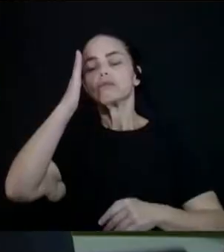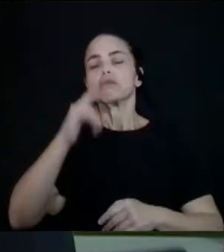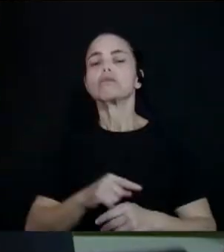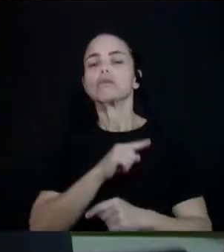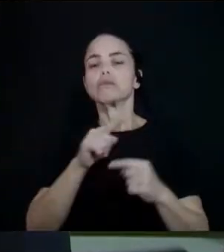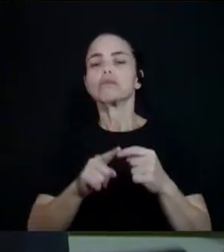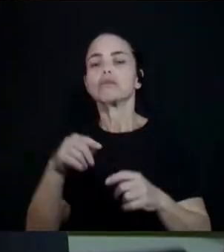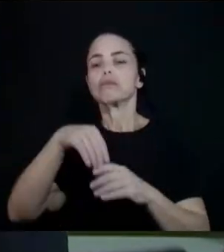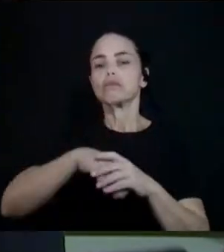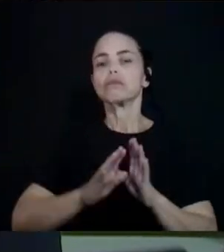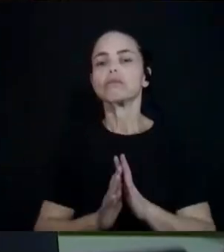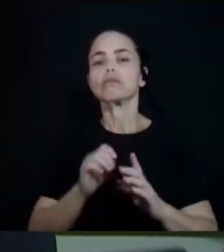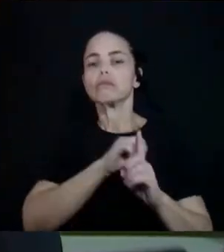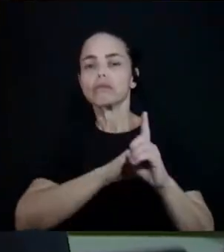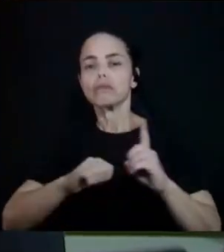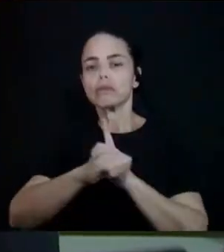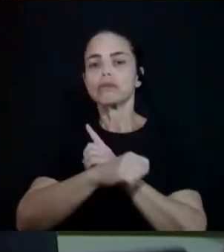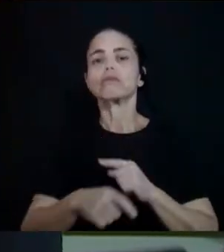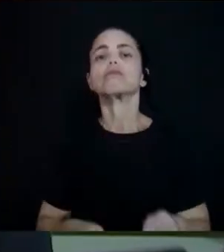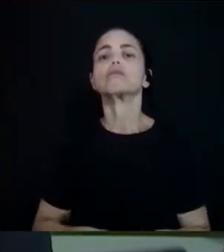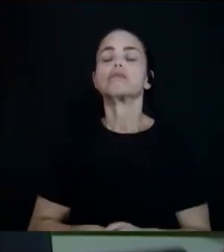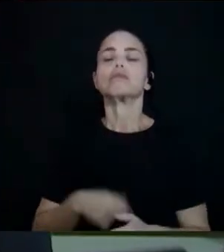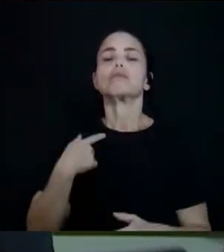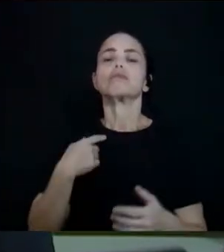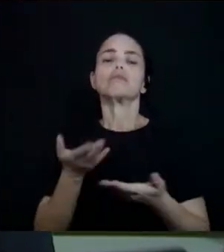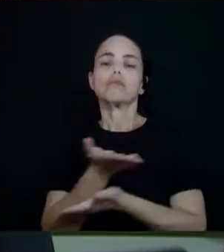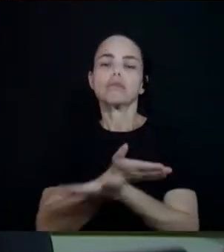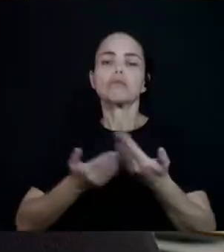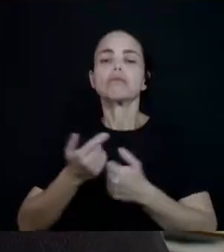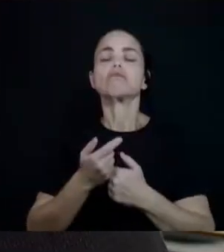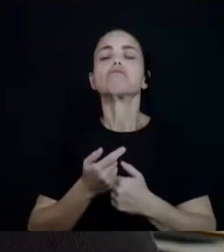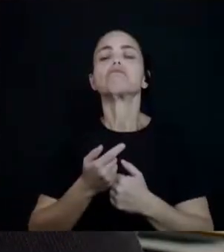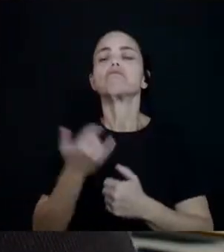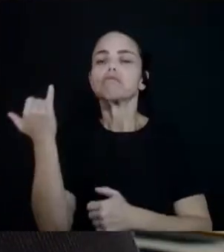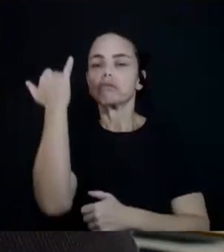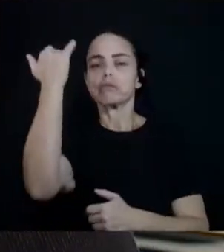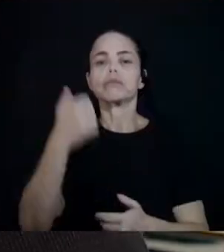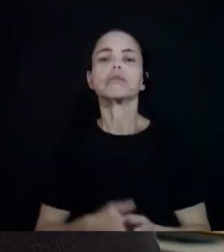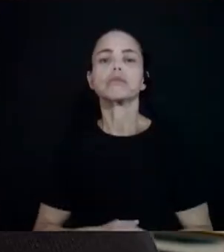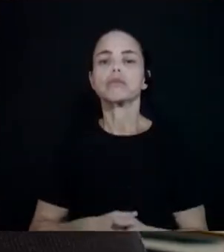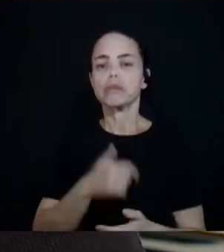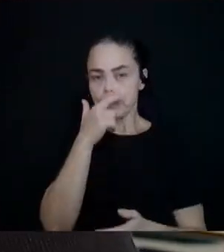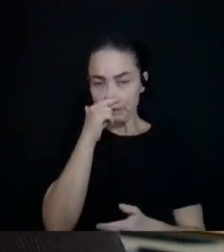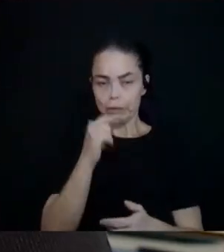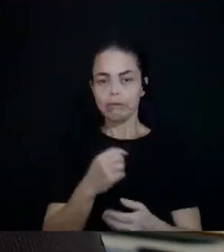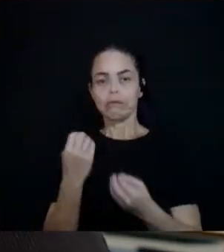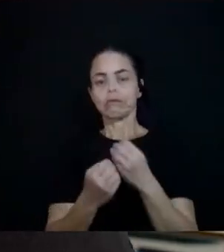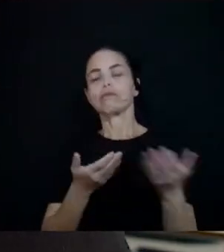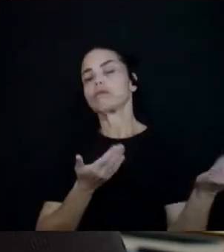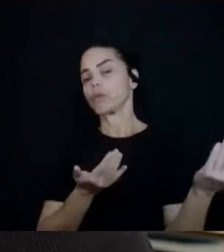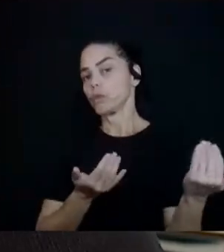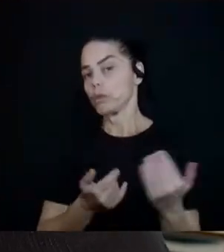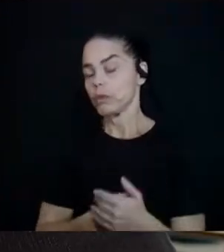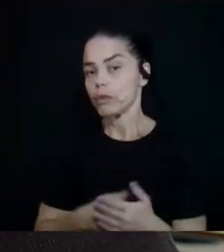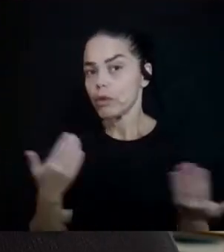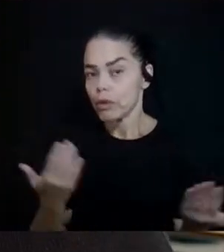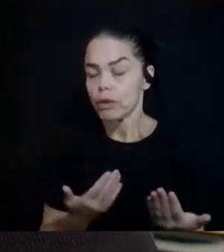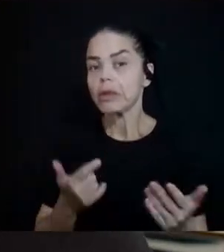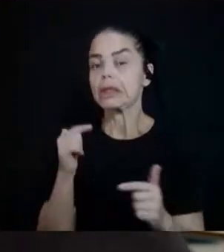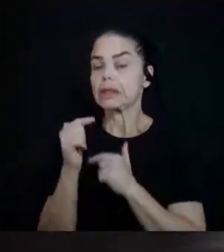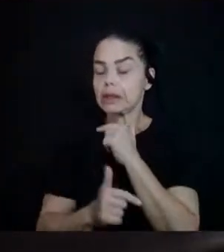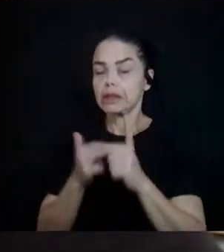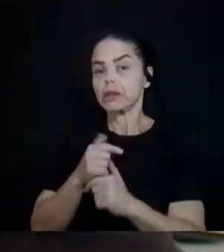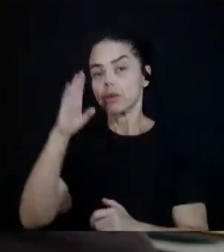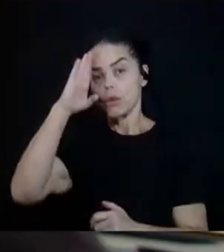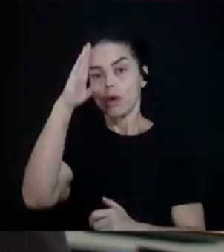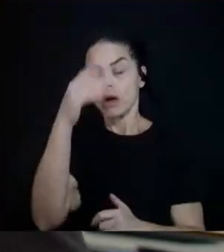da sociedade. Então, para a gente essa parceria é extremamente importante. Como são jovens, né? Hoje a gente trabalha principalmente